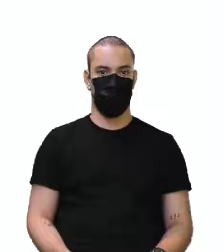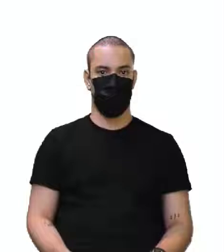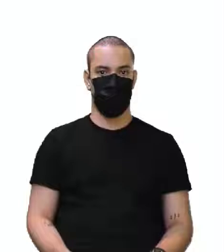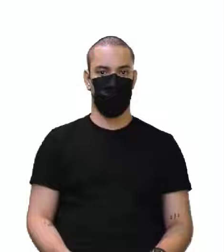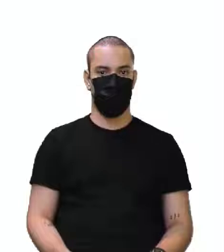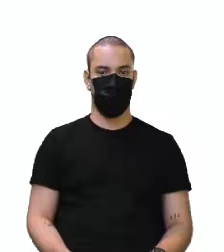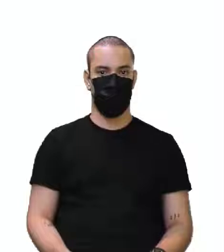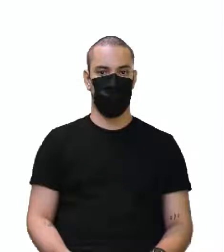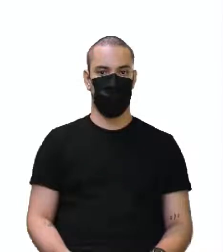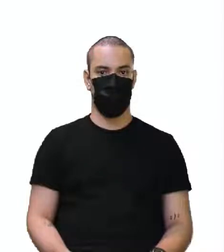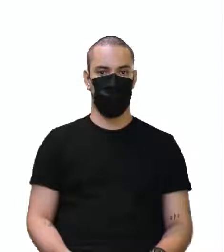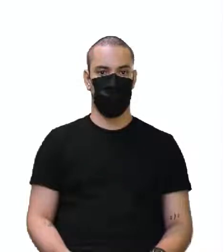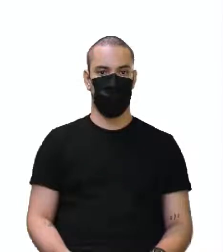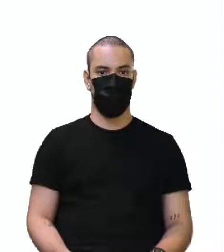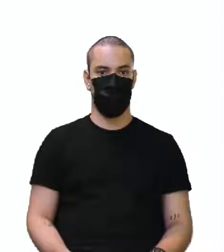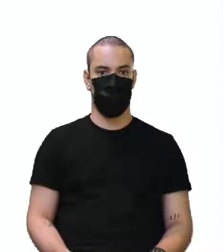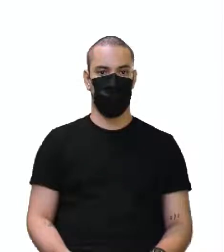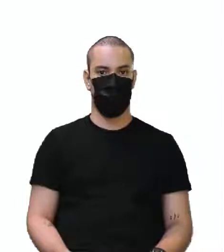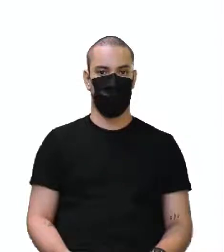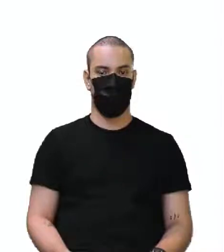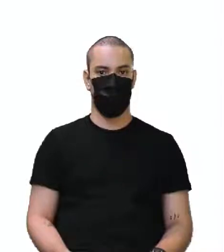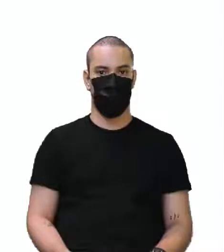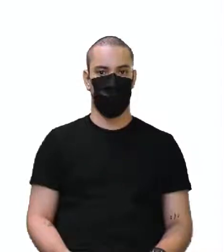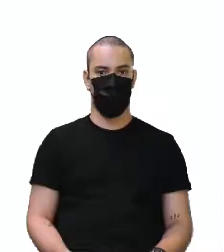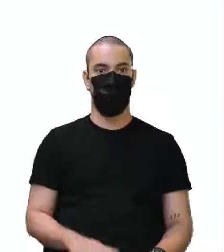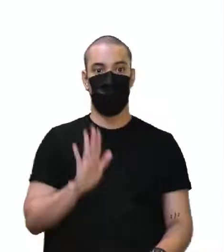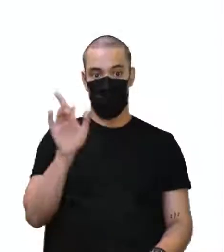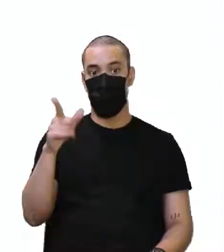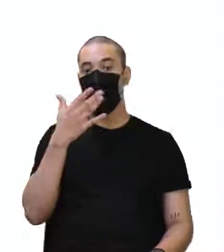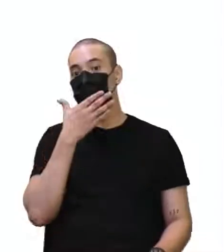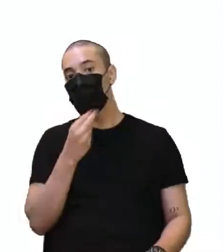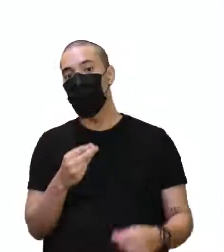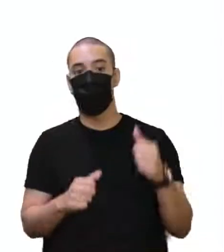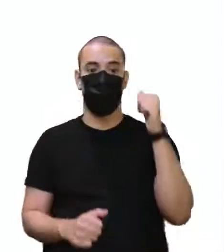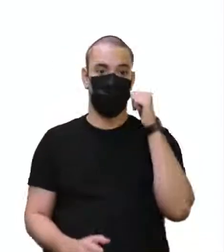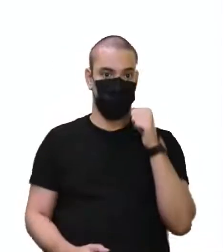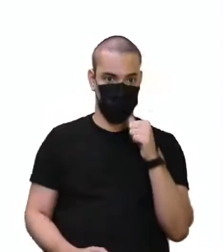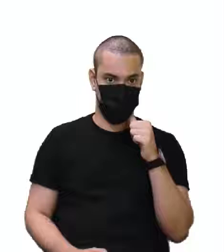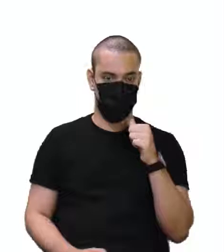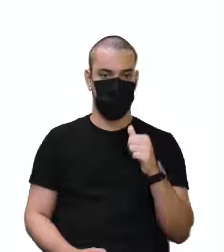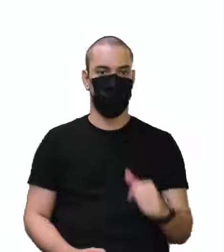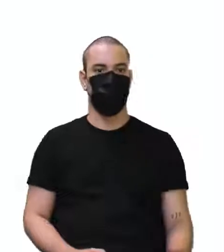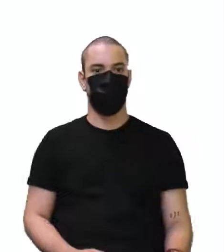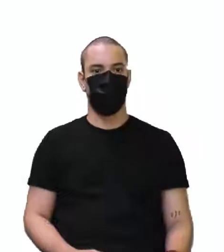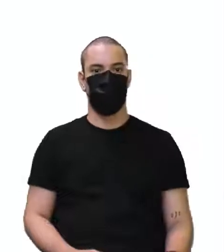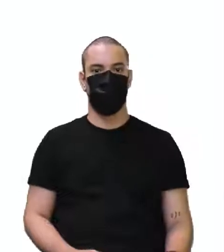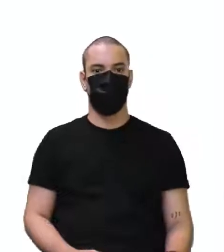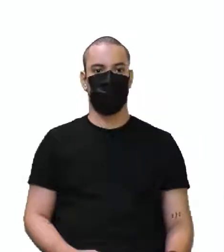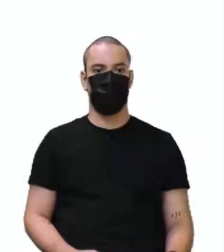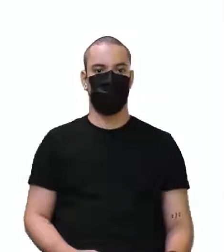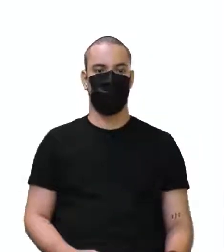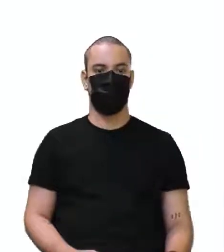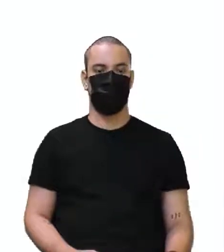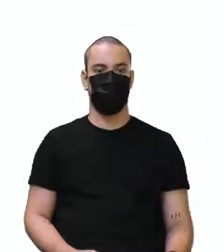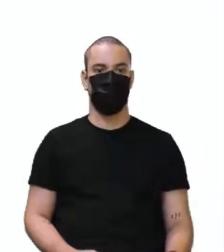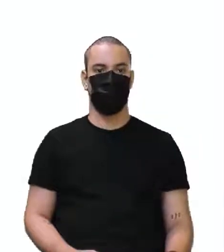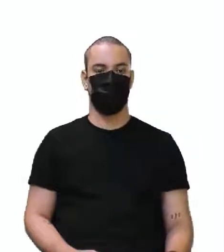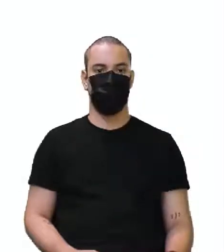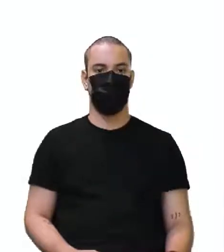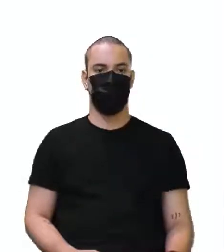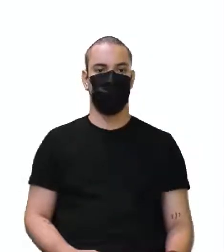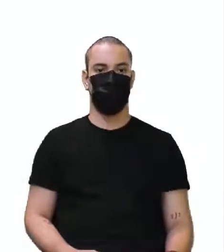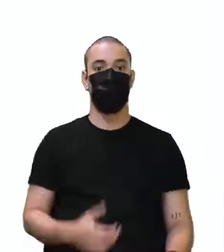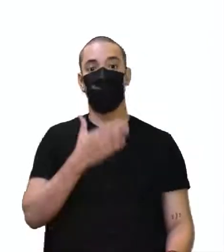indivíduo macho e o indivíduo fêmea. Pronto, não precisa não, pode deixar. Tá. Então você tem lá o indivíduo